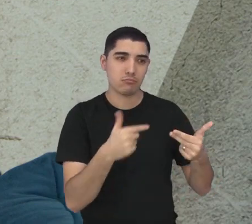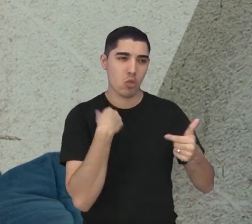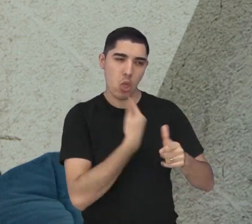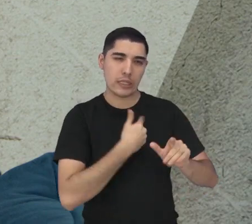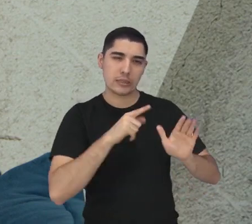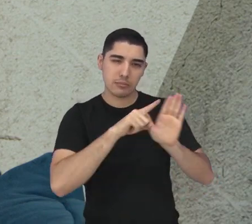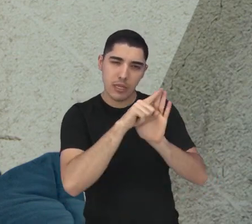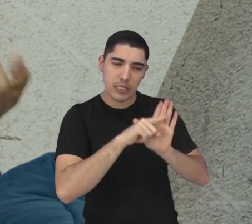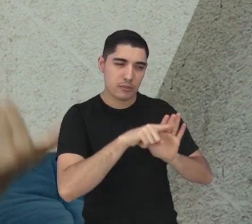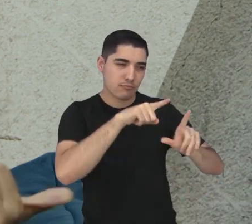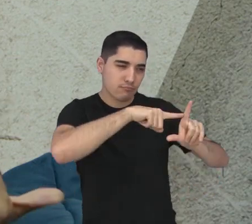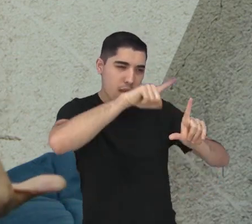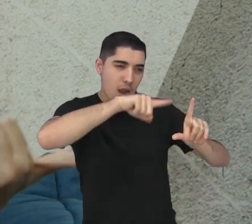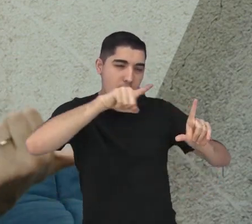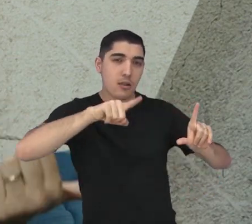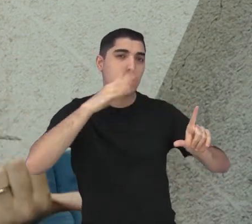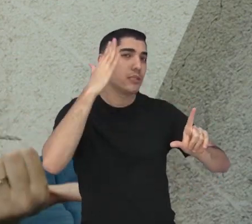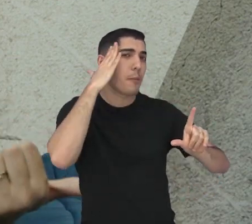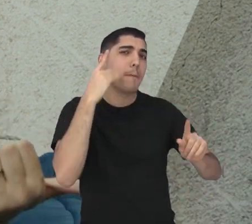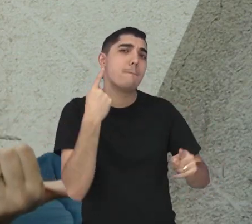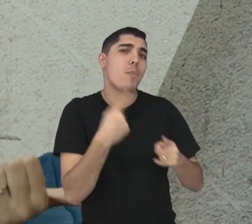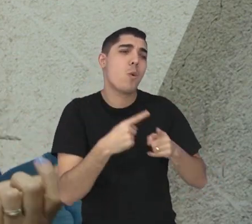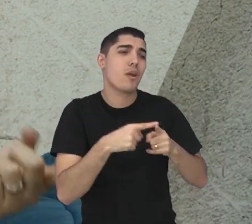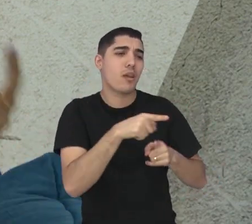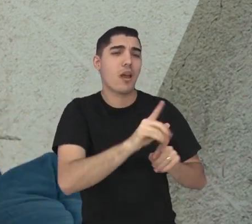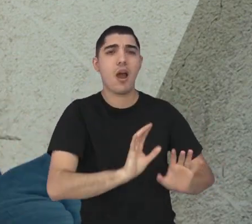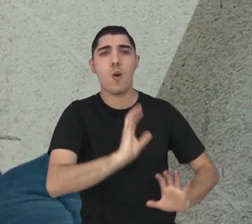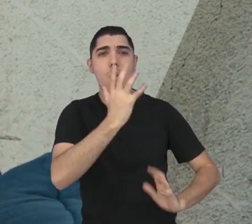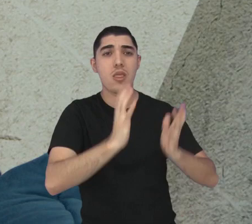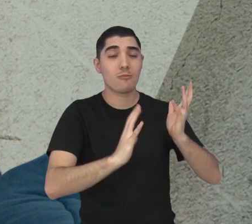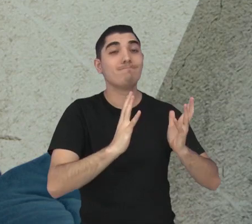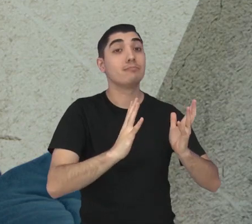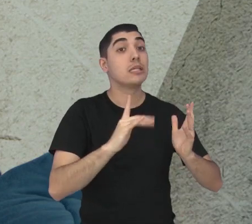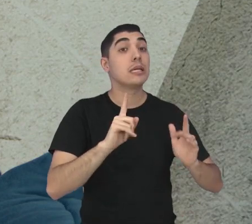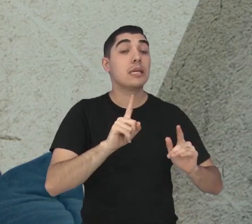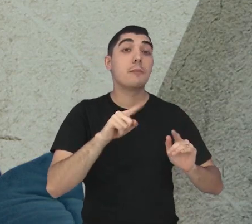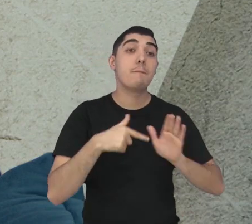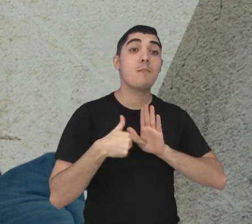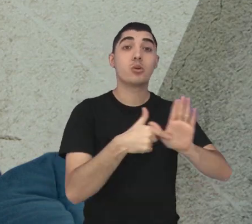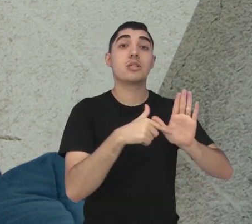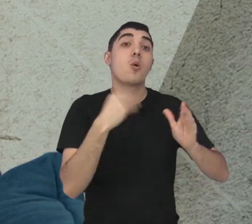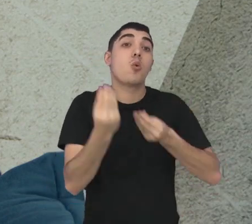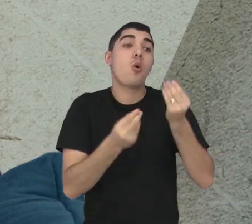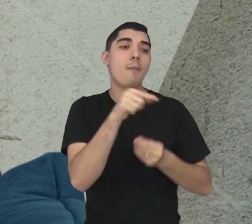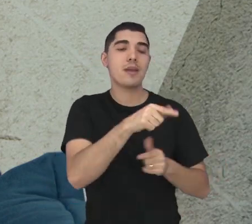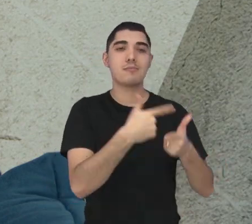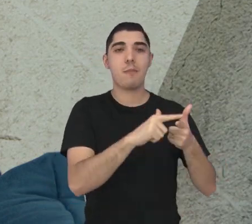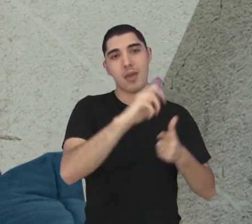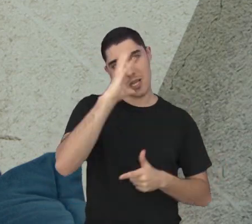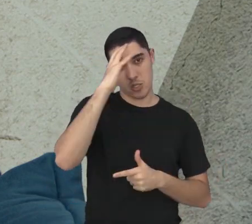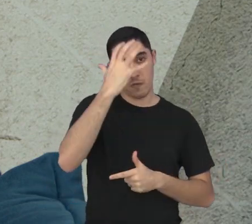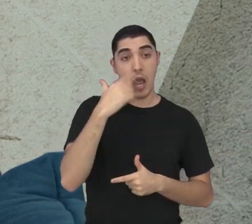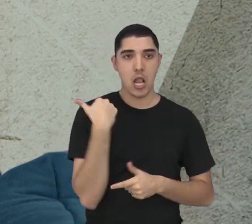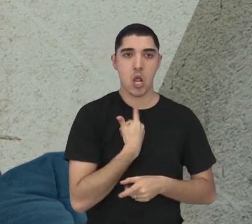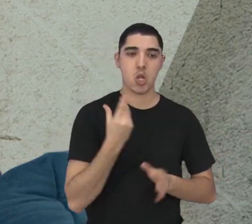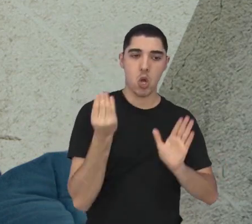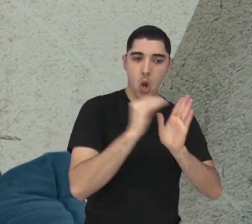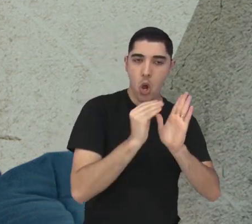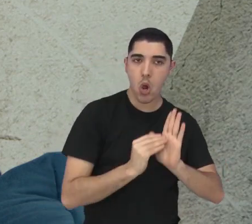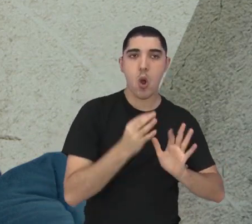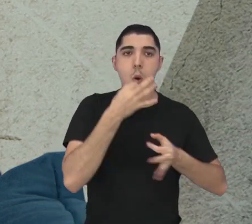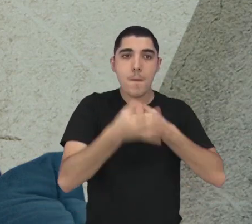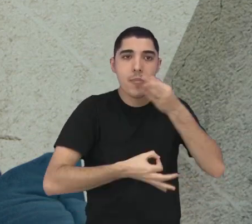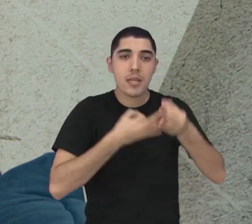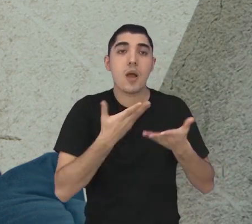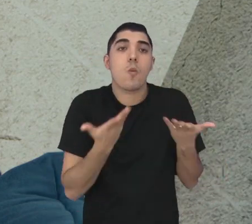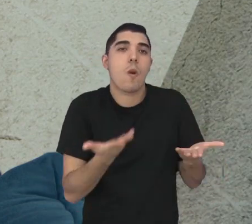esses números. E a partir dessa reflexão, propor ações, né? Nós conseguimos sugerir, dizer